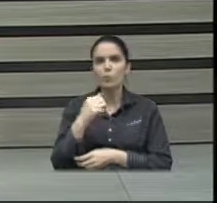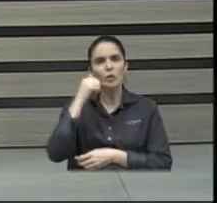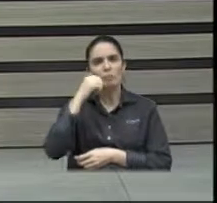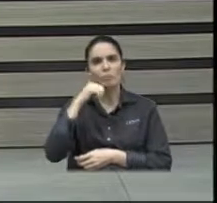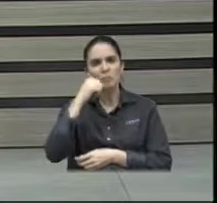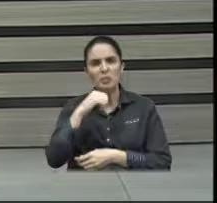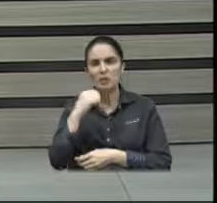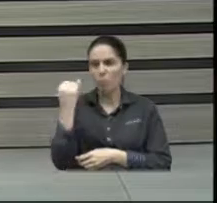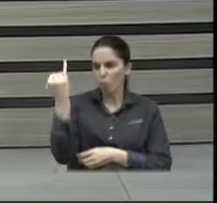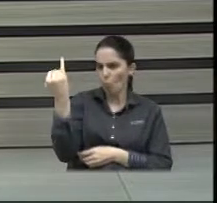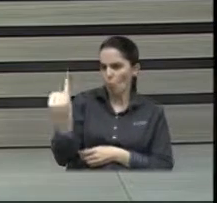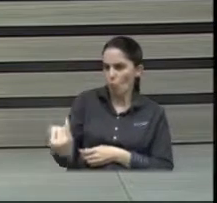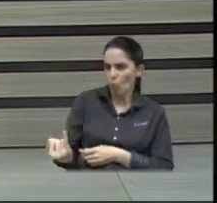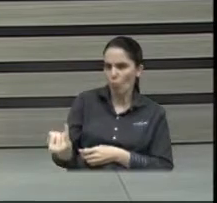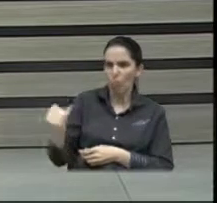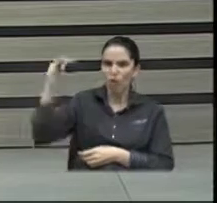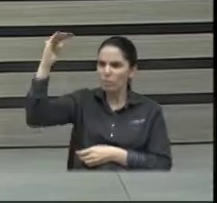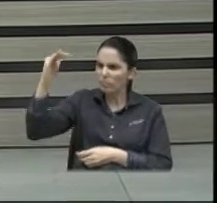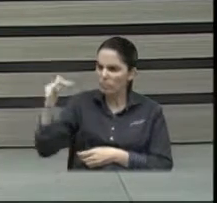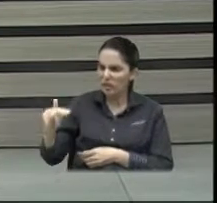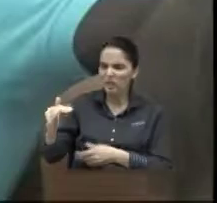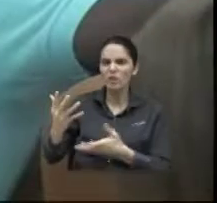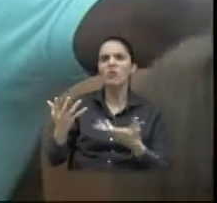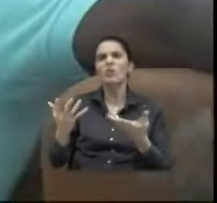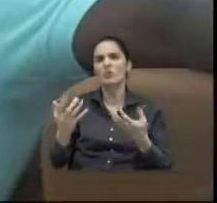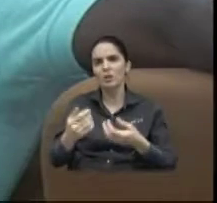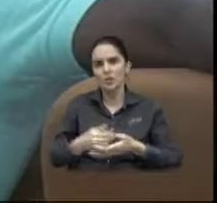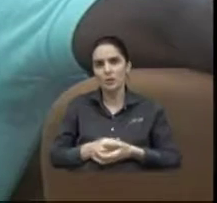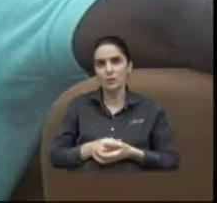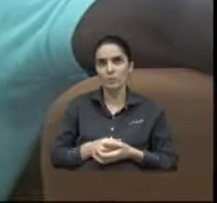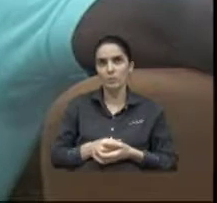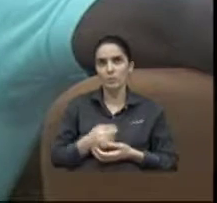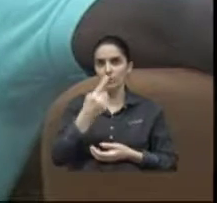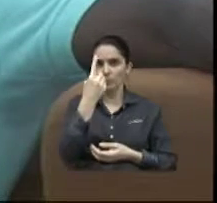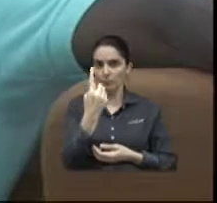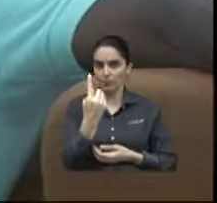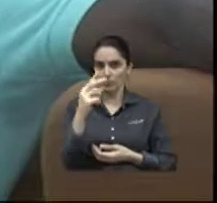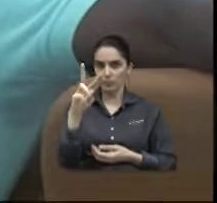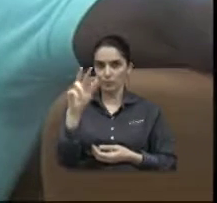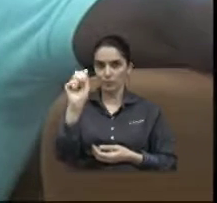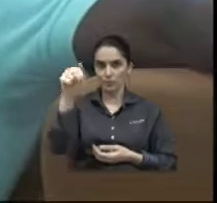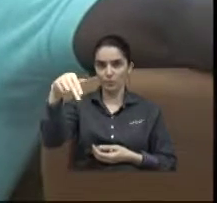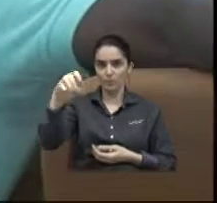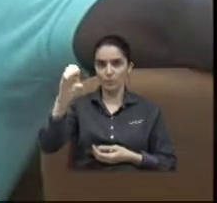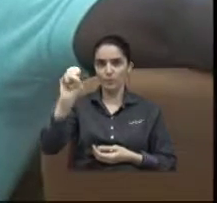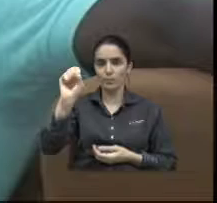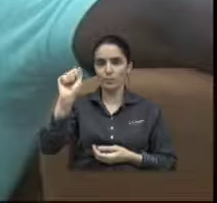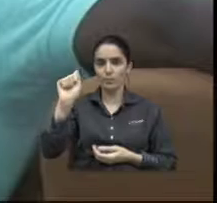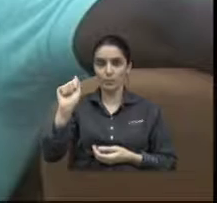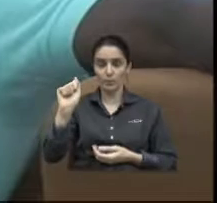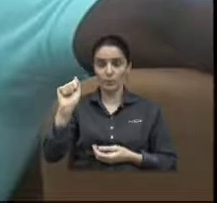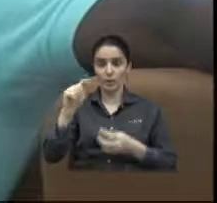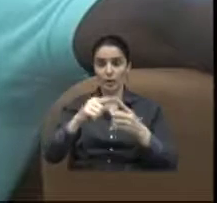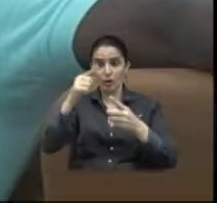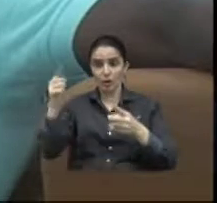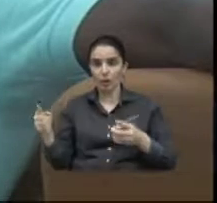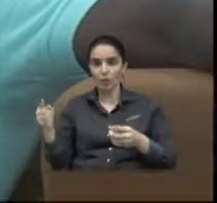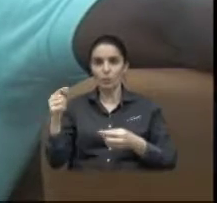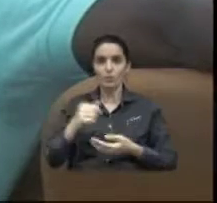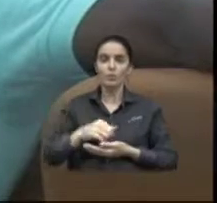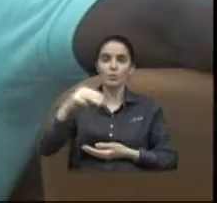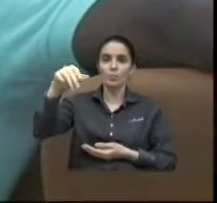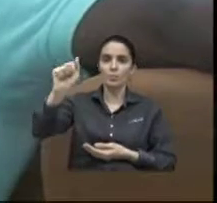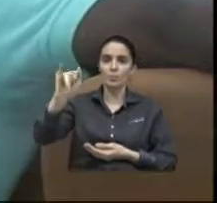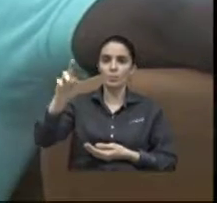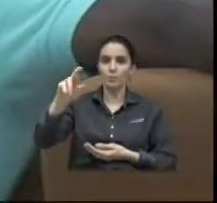desse jeito, baixinha desse jeito? Uma se chamava Vanessa Cristina e a outra chamava-se Mayla